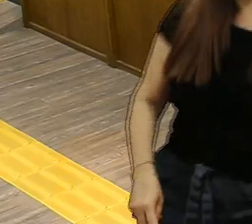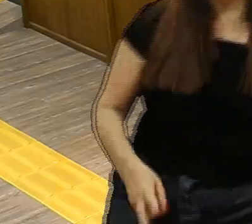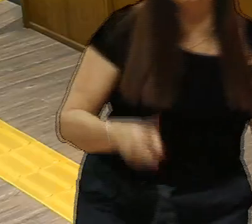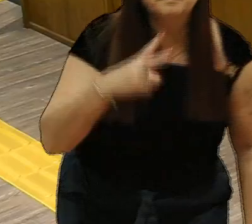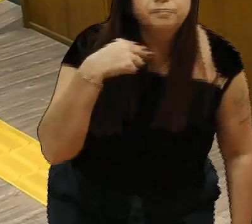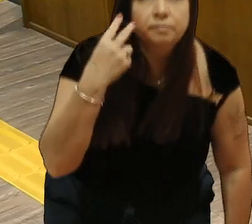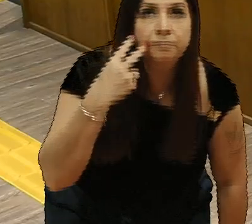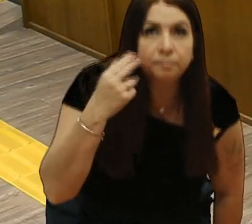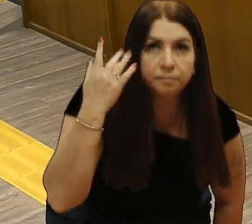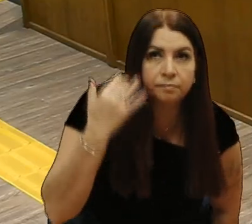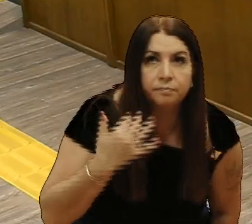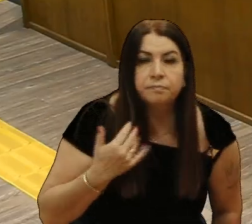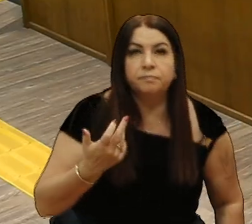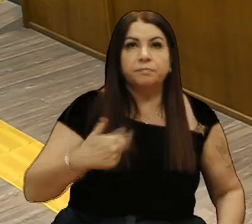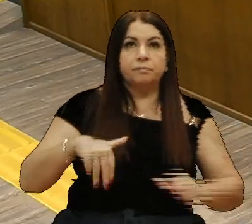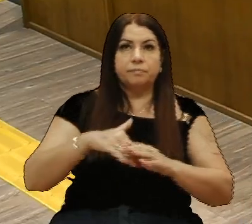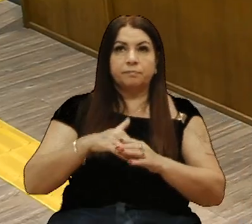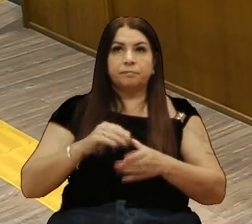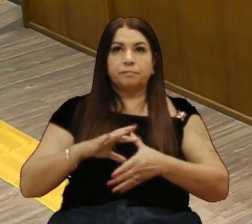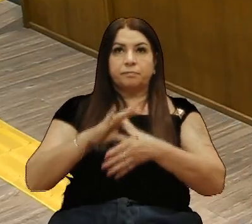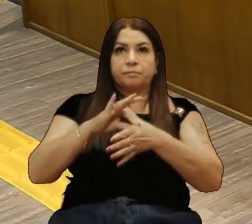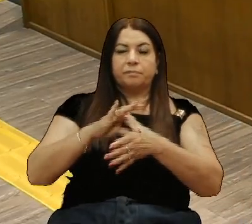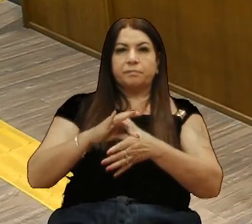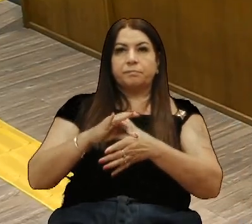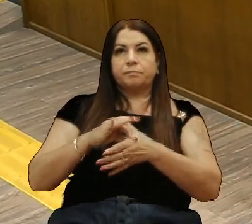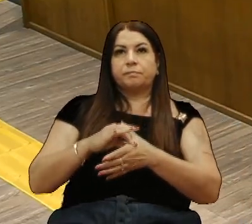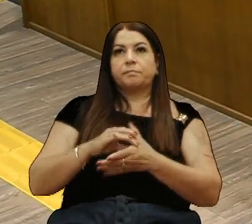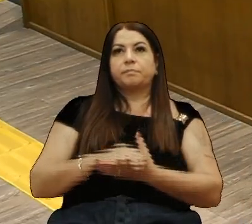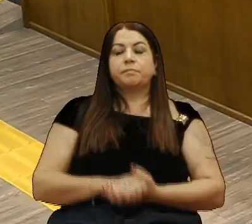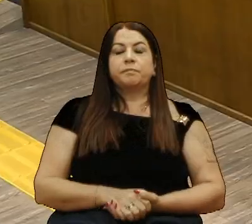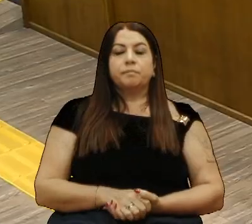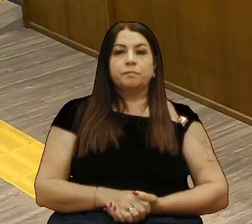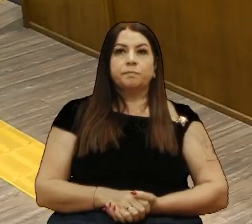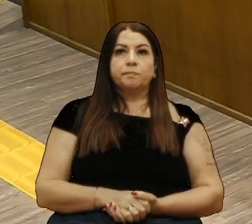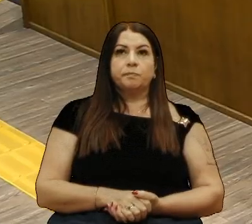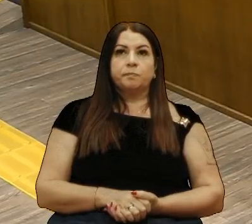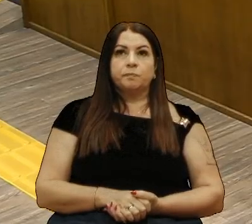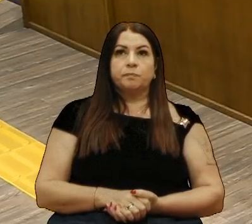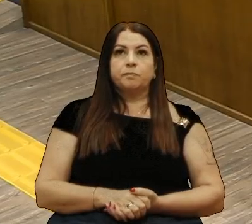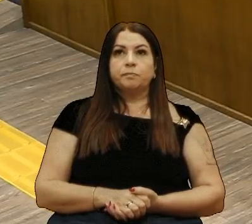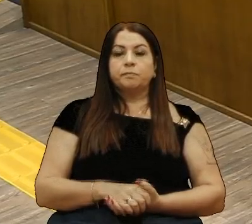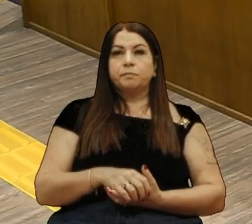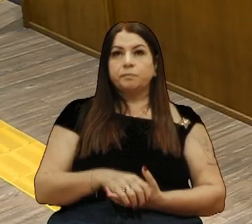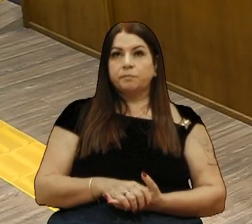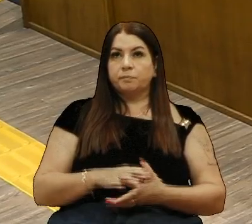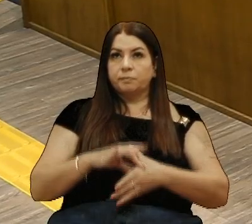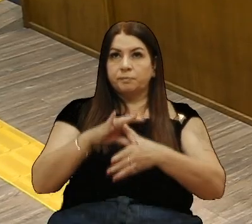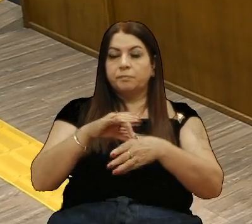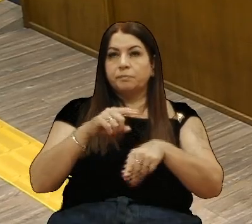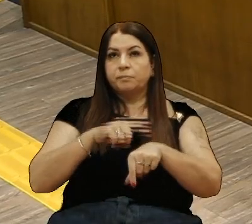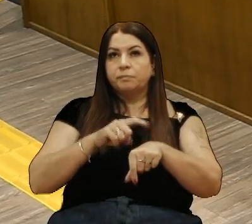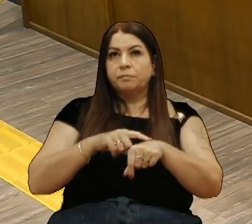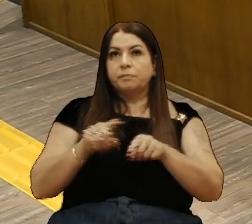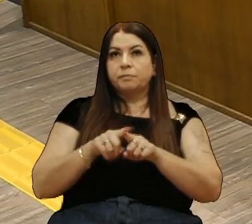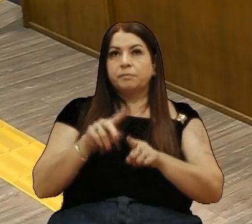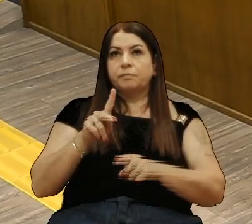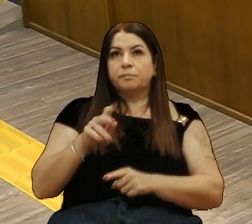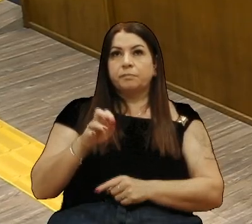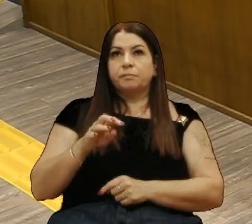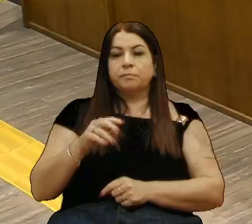Da tribuna. Uma declaração de líder para a bancada do PT. Declaração de líder da bancada do PT para a vereadora Rose